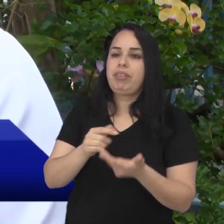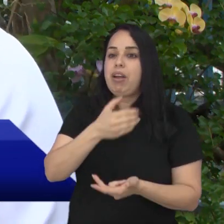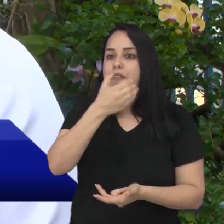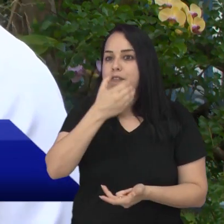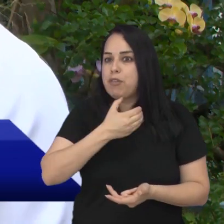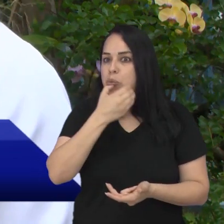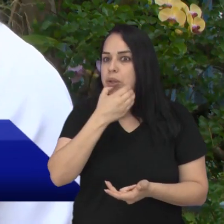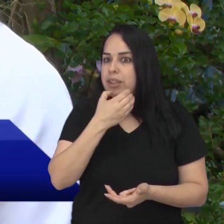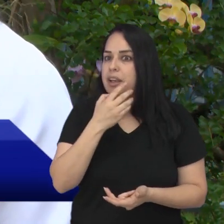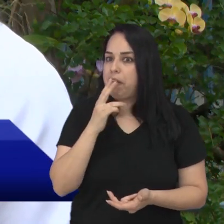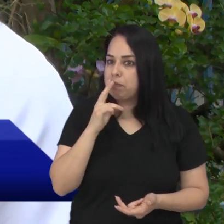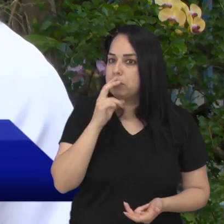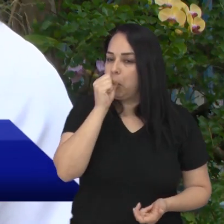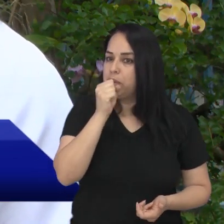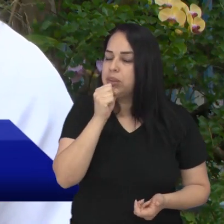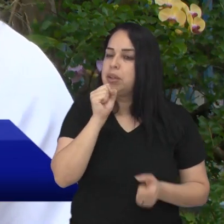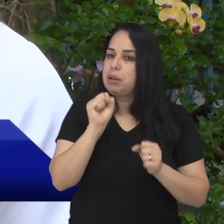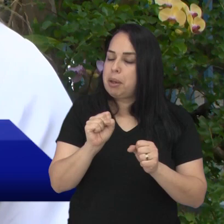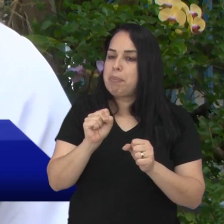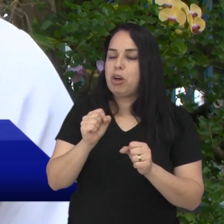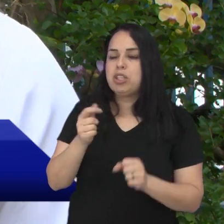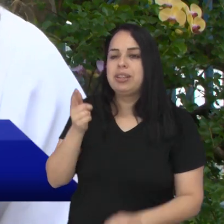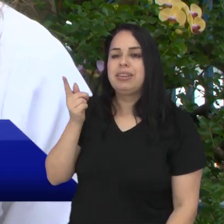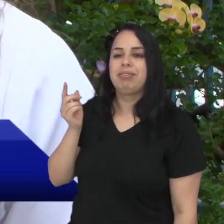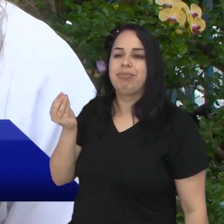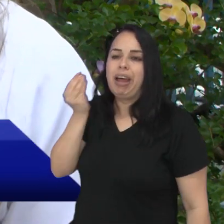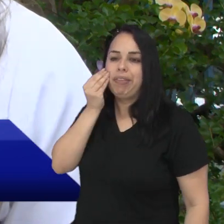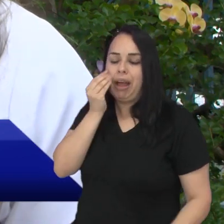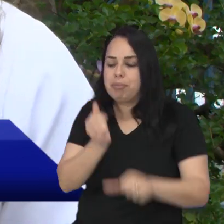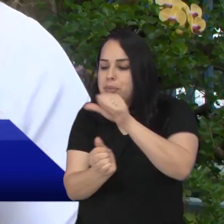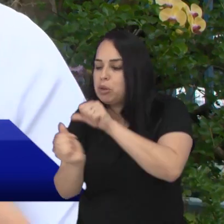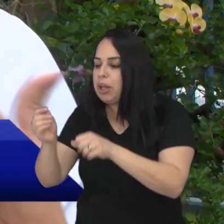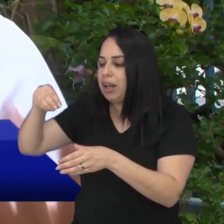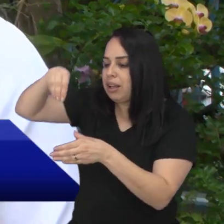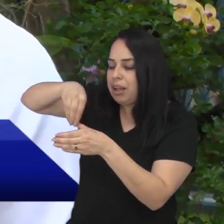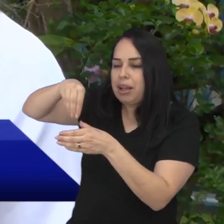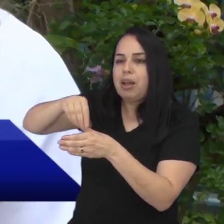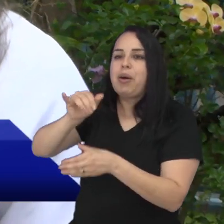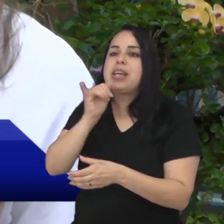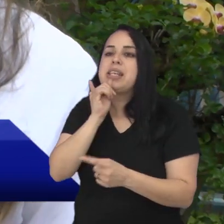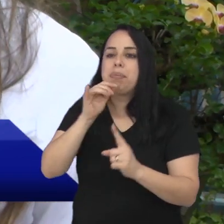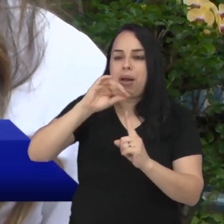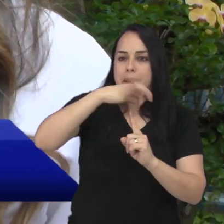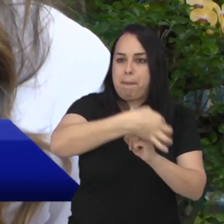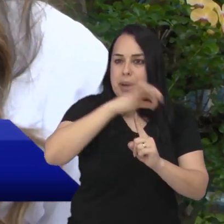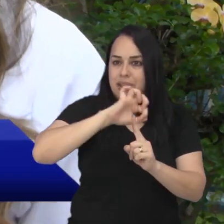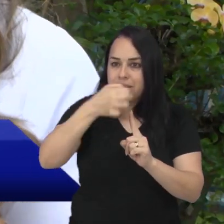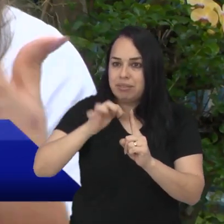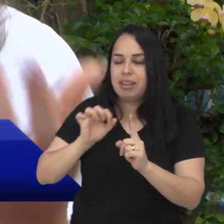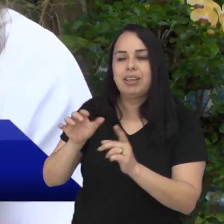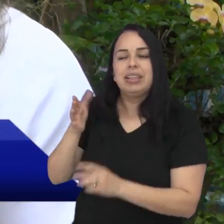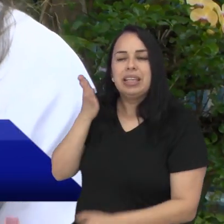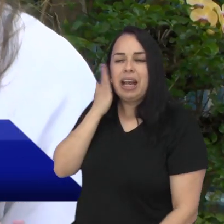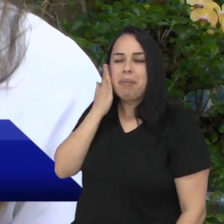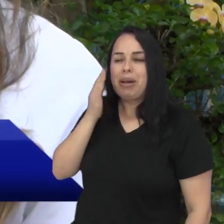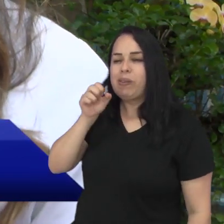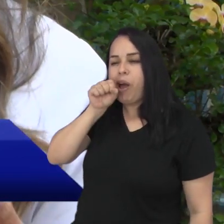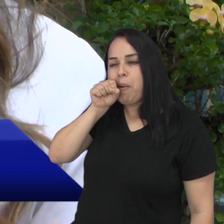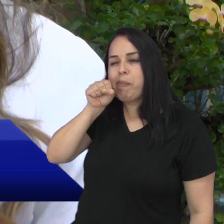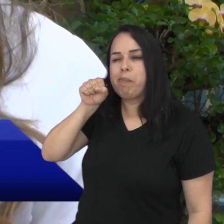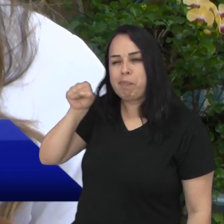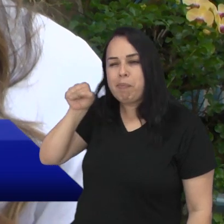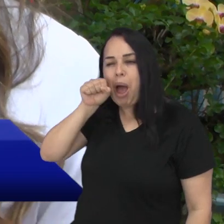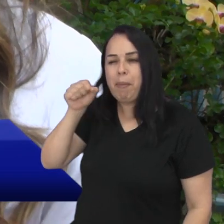tem frutas que são bem consistentes, que a gente pode fazer em forma de picolé, né? A base, por exemplo, a banana congelada. O chup-chup, né? Que